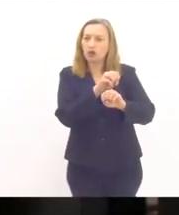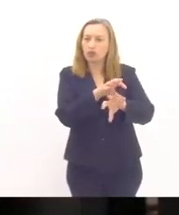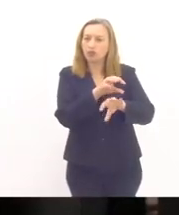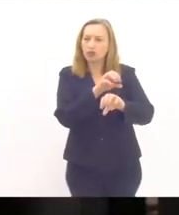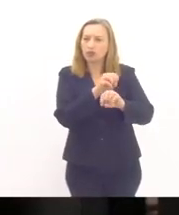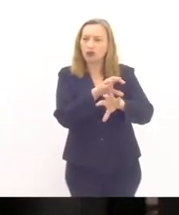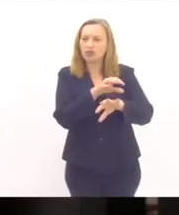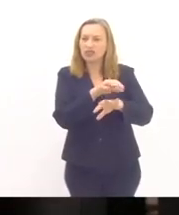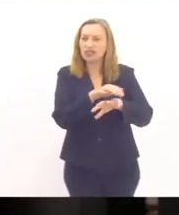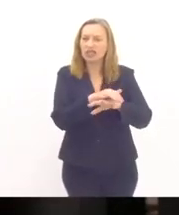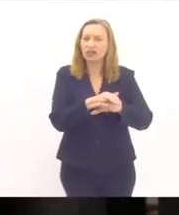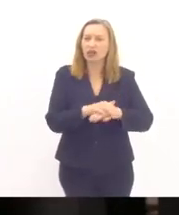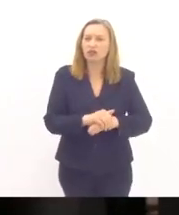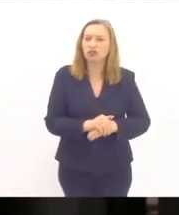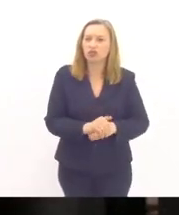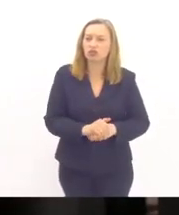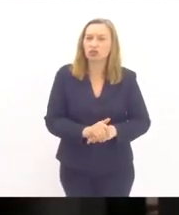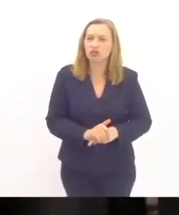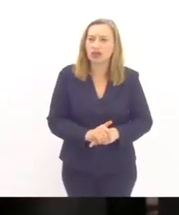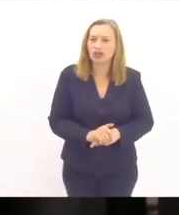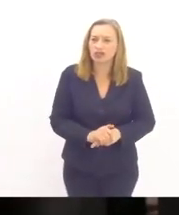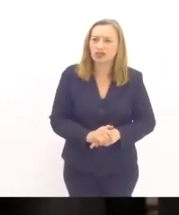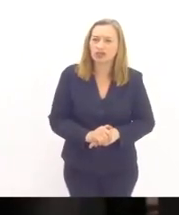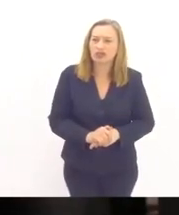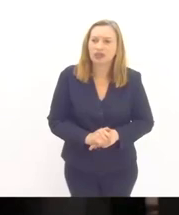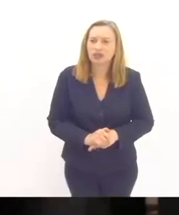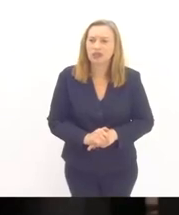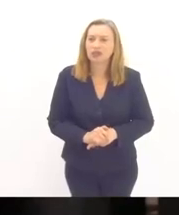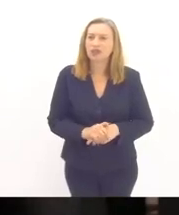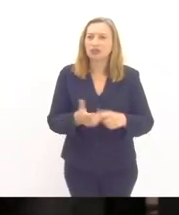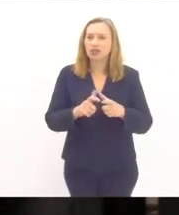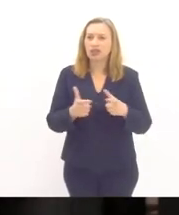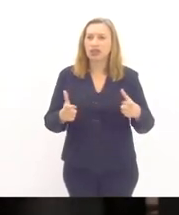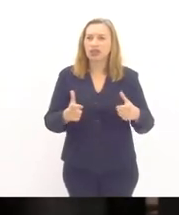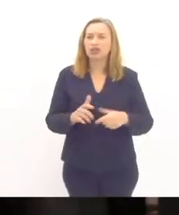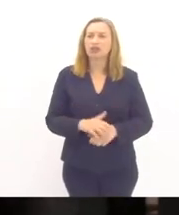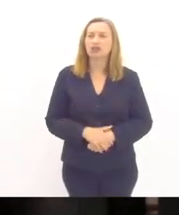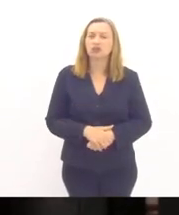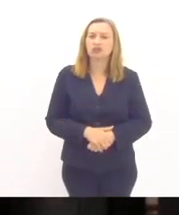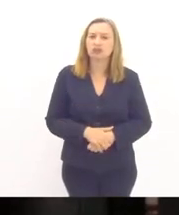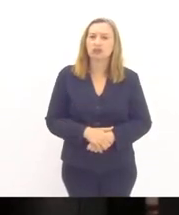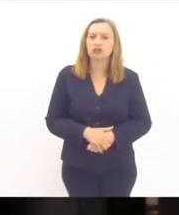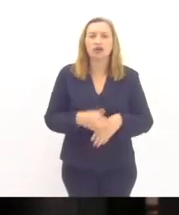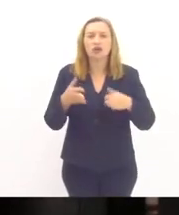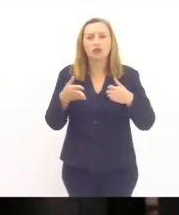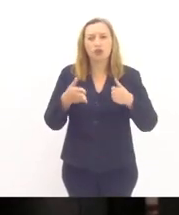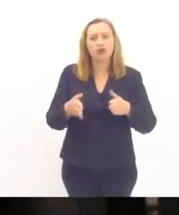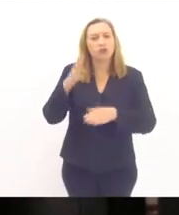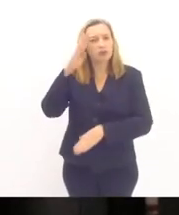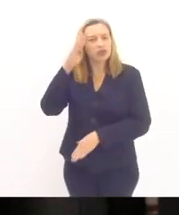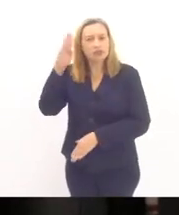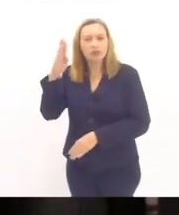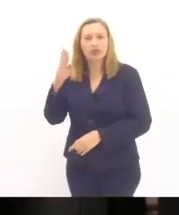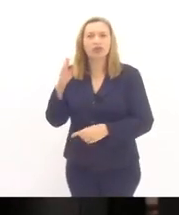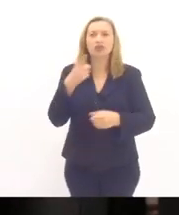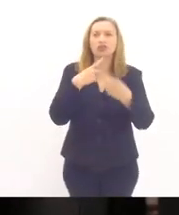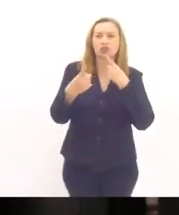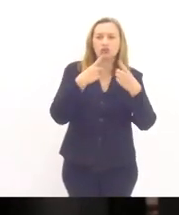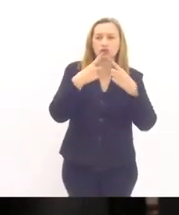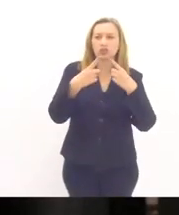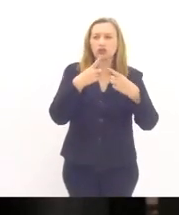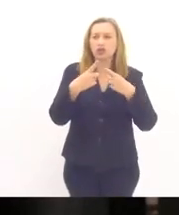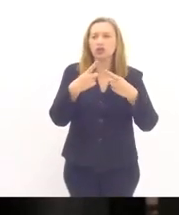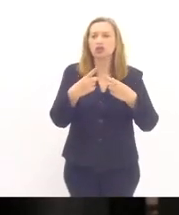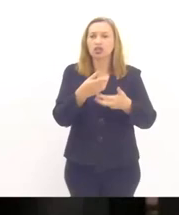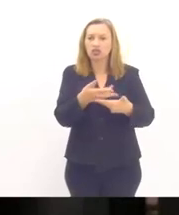queria começar pelo elemento central, que eu penso que é um dos elementos centrais dessa discussão, que é o intercultural,